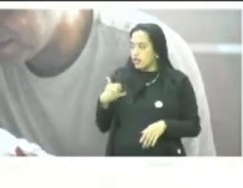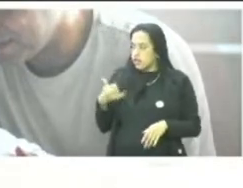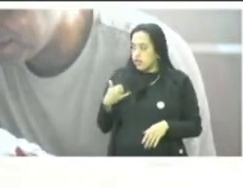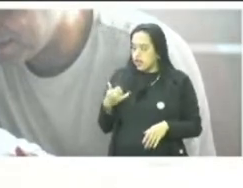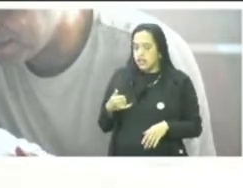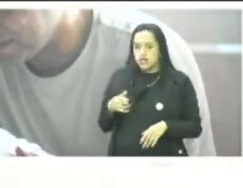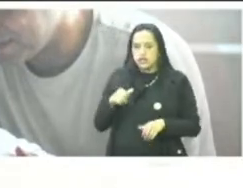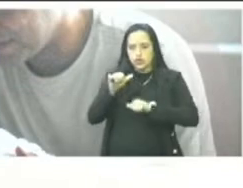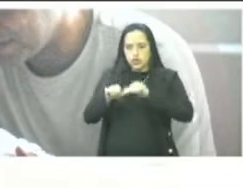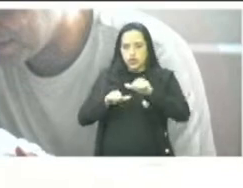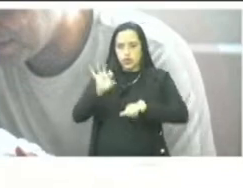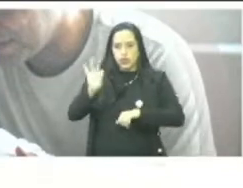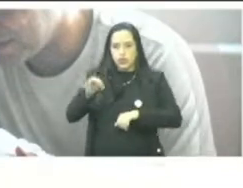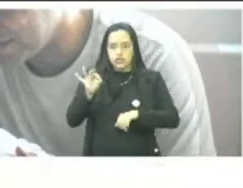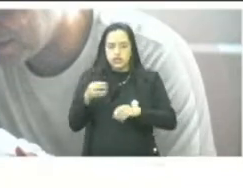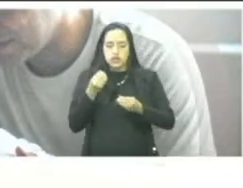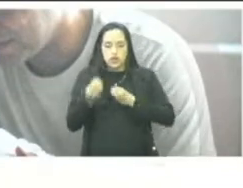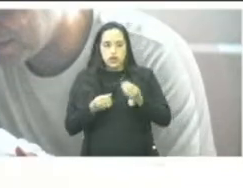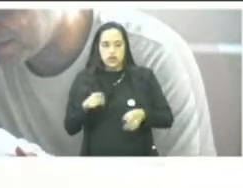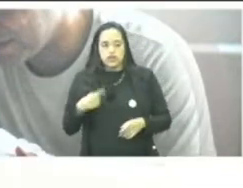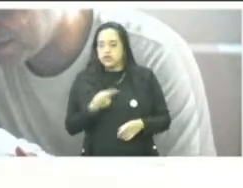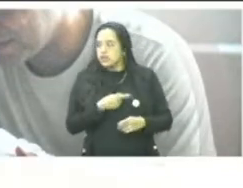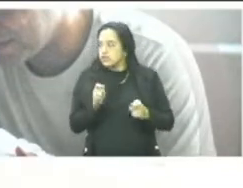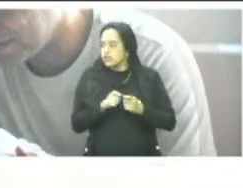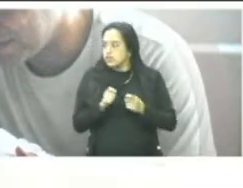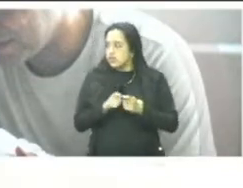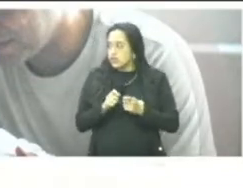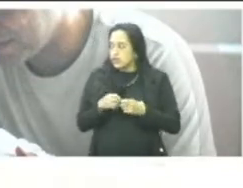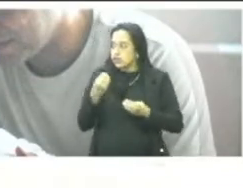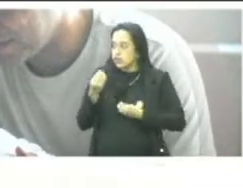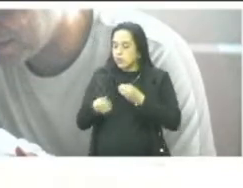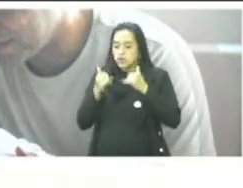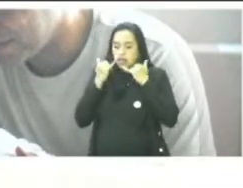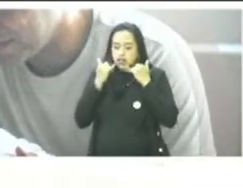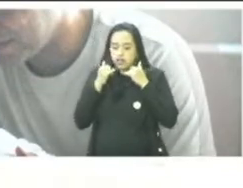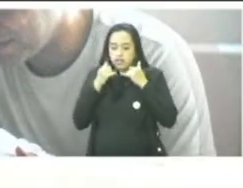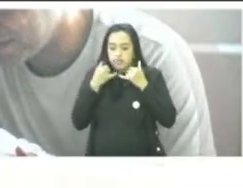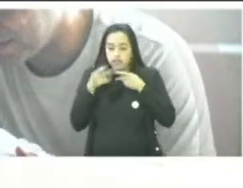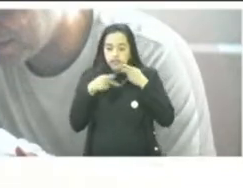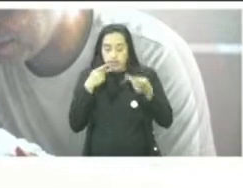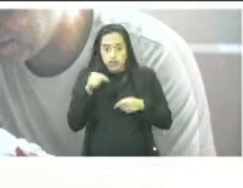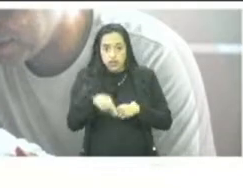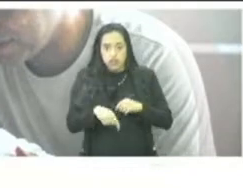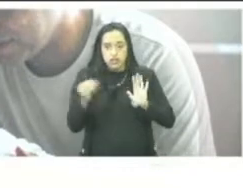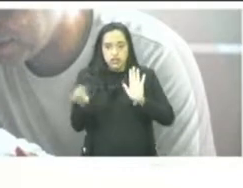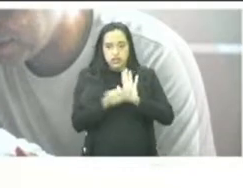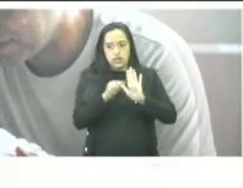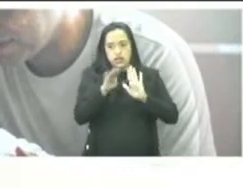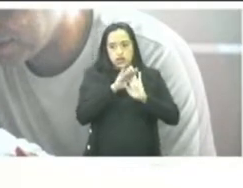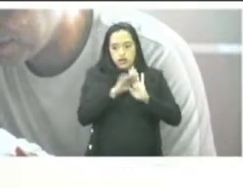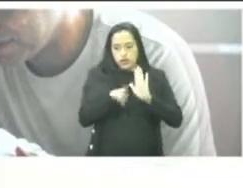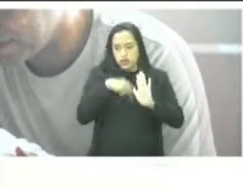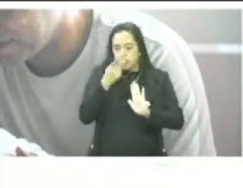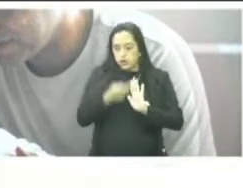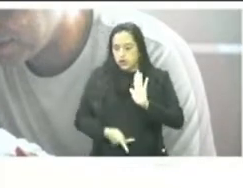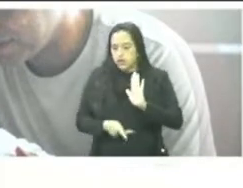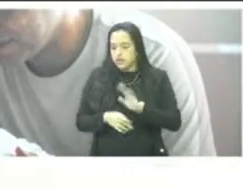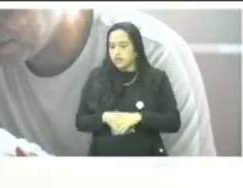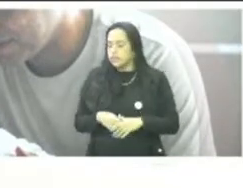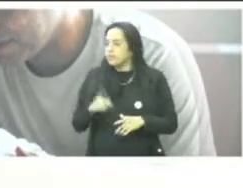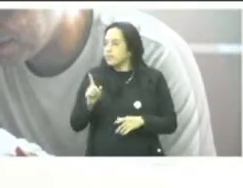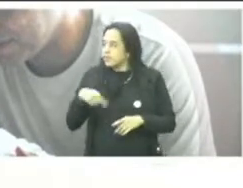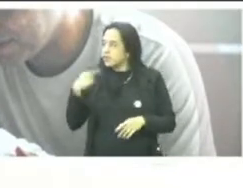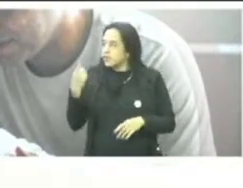corrigida, né, como é que a gente faz, como é que a gente informa isso dentro do prontuário, né? E